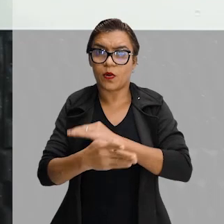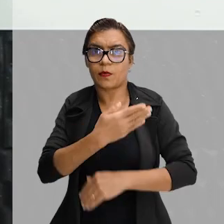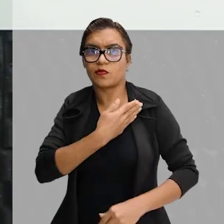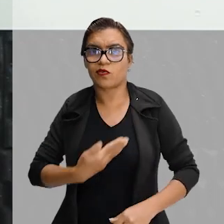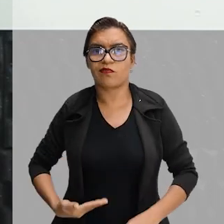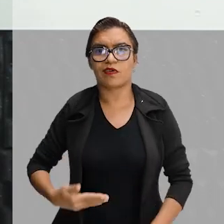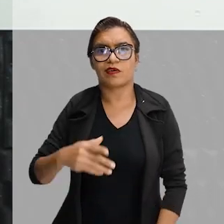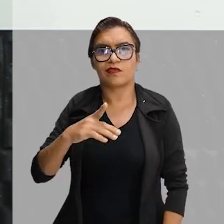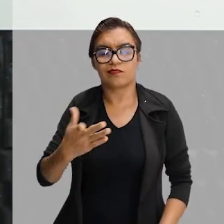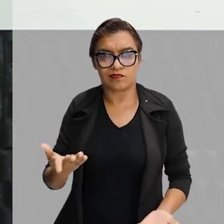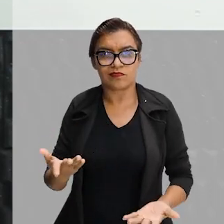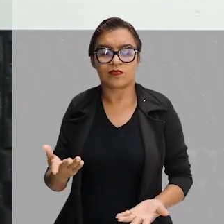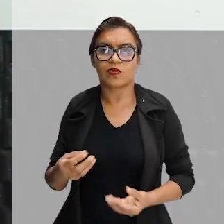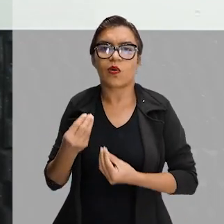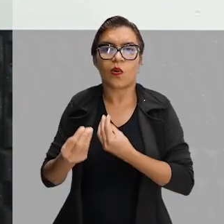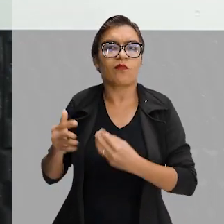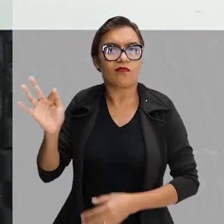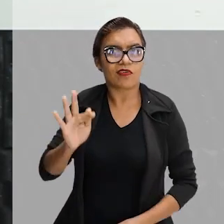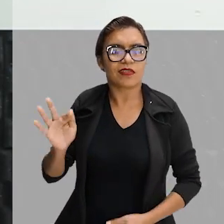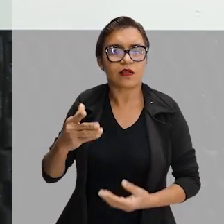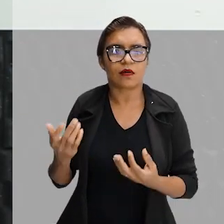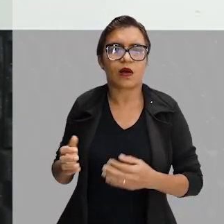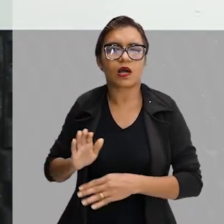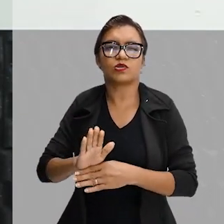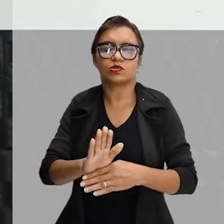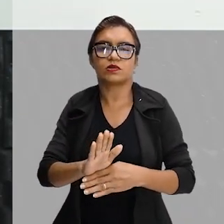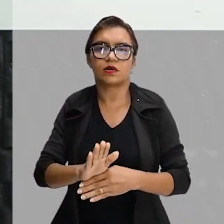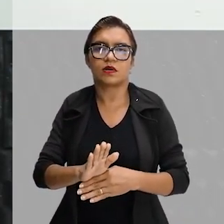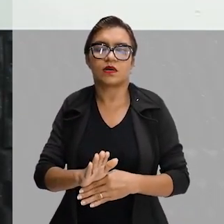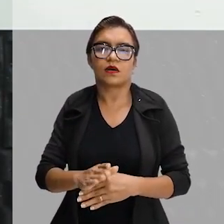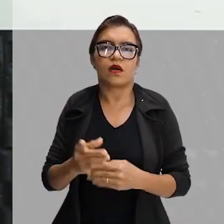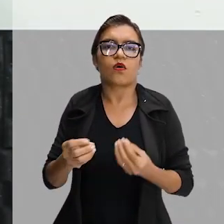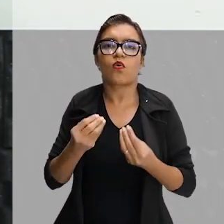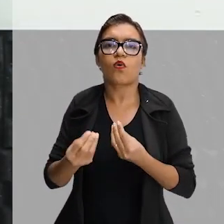pessoas precisariam desse auxílio. E se descobriu os chamados